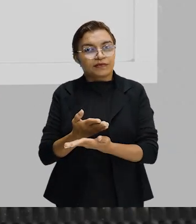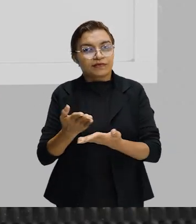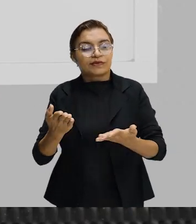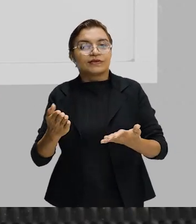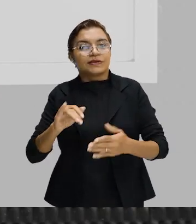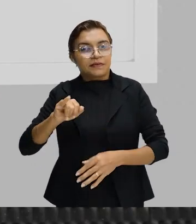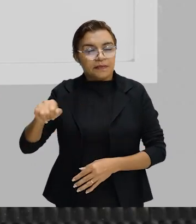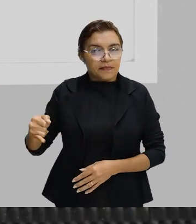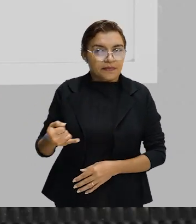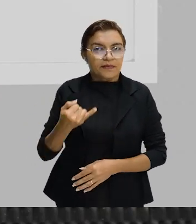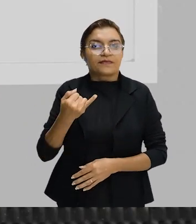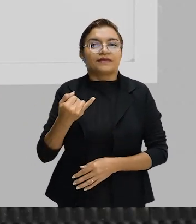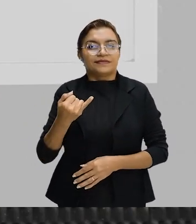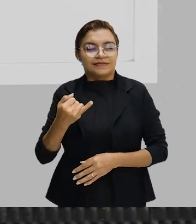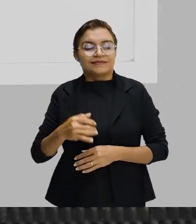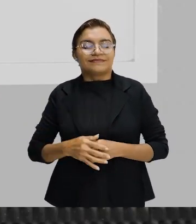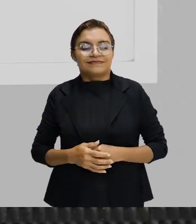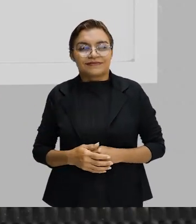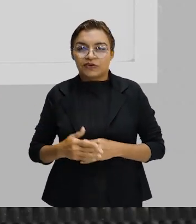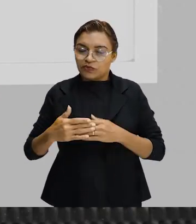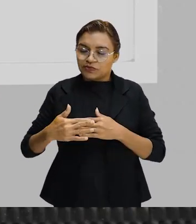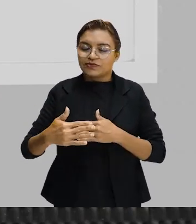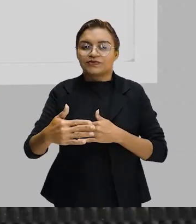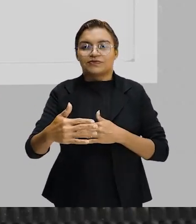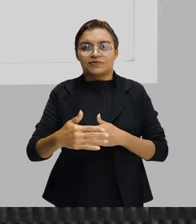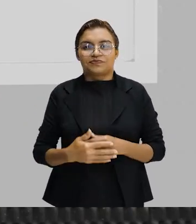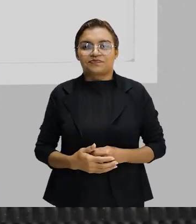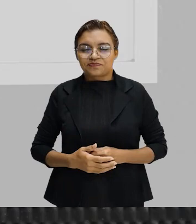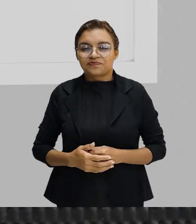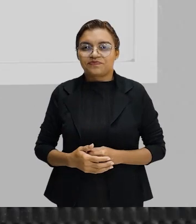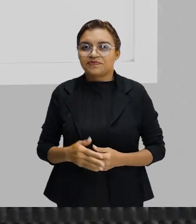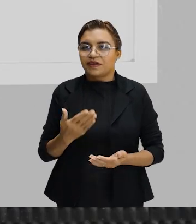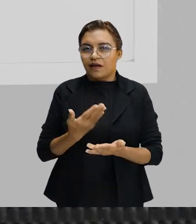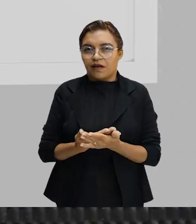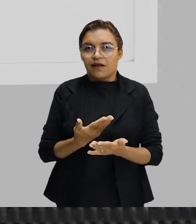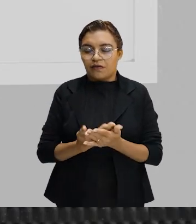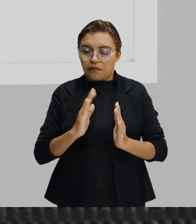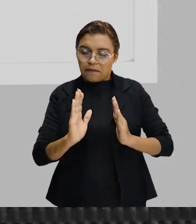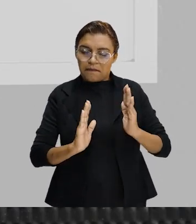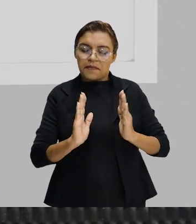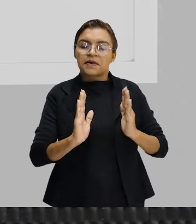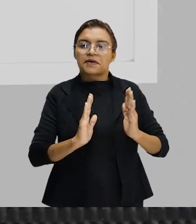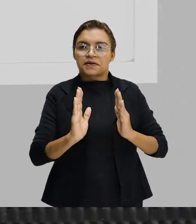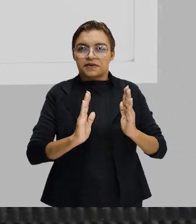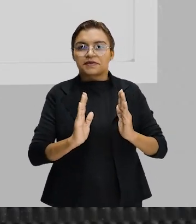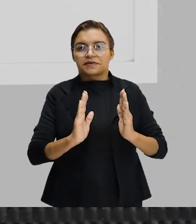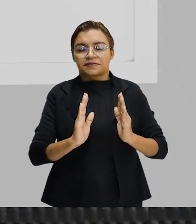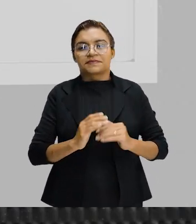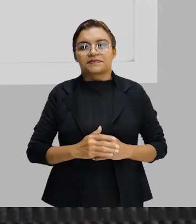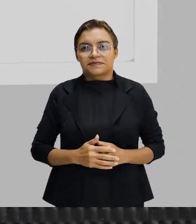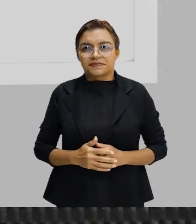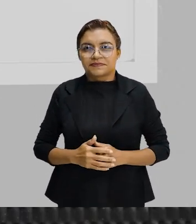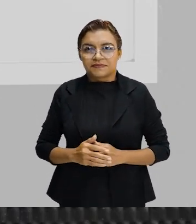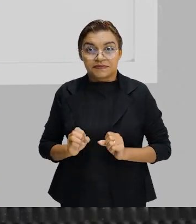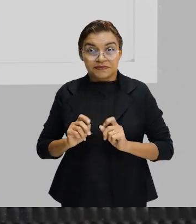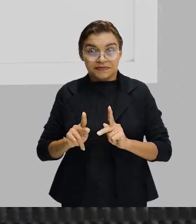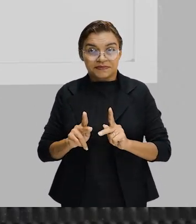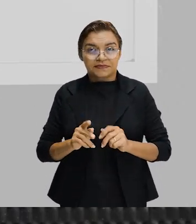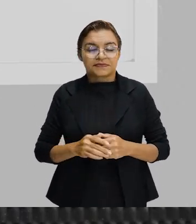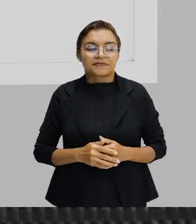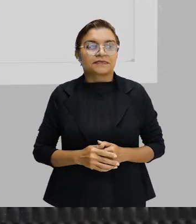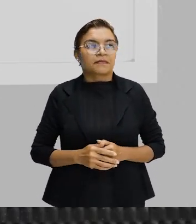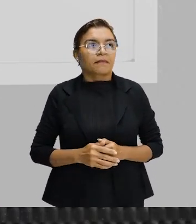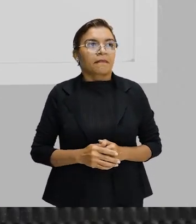tenha aproveitado e continue aproveitando, ok? Até o final deste período e até o final do curso total, Até o final do ano, tá